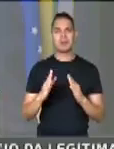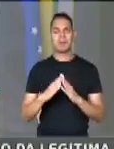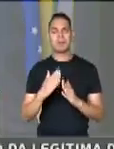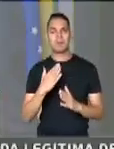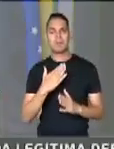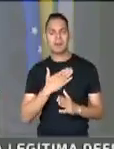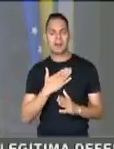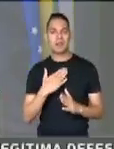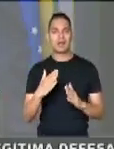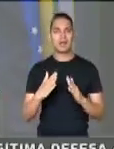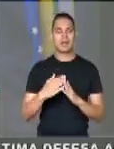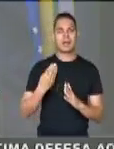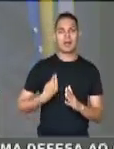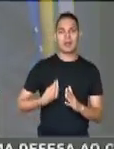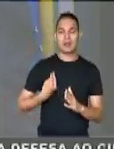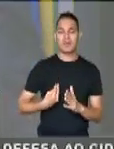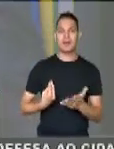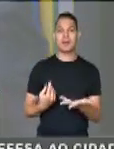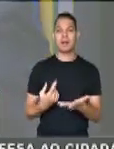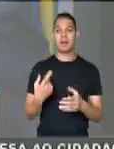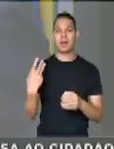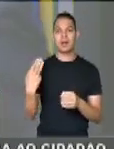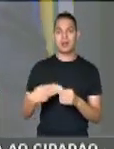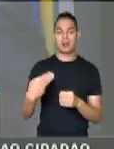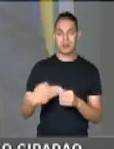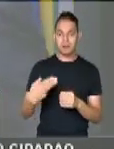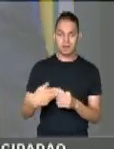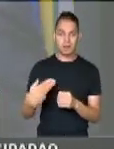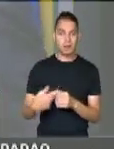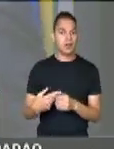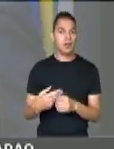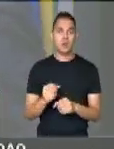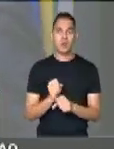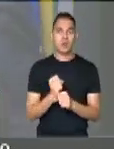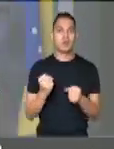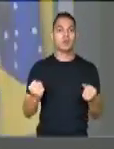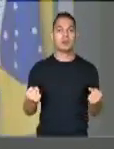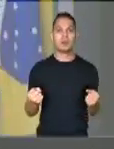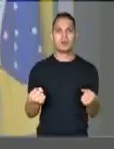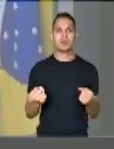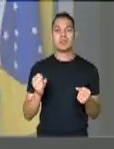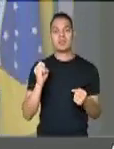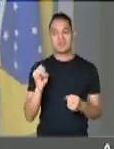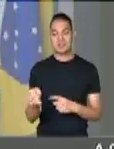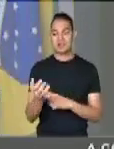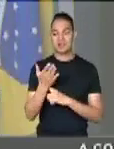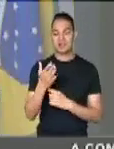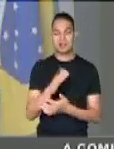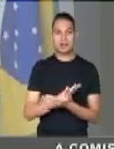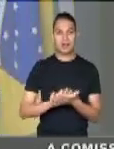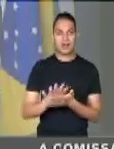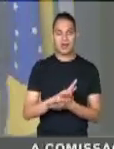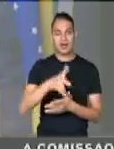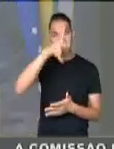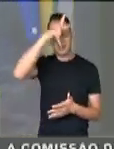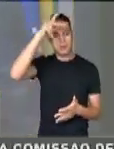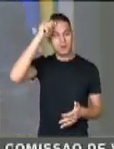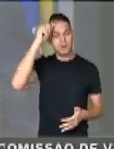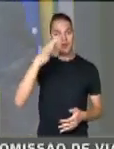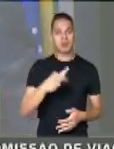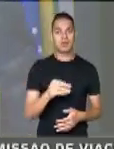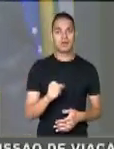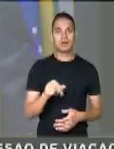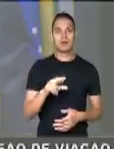Brasil, proporcionalmente. E sem o município do prefeito Colbert, não faríamos isso. Sem a ajuda, na época, do prefeito Tarcísio